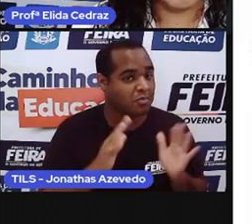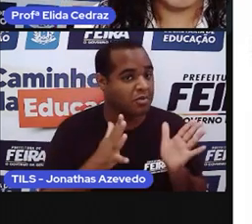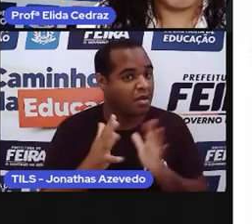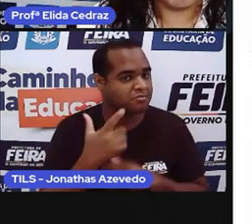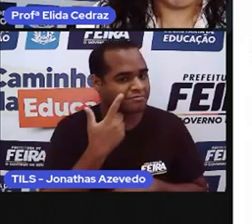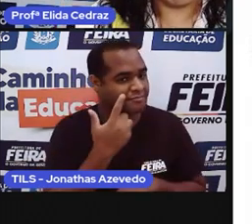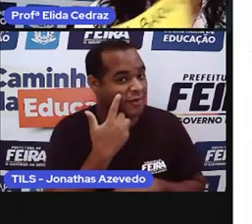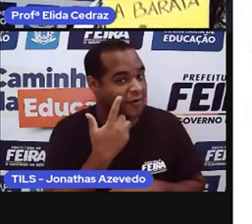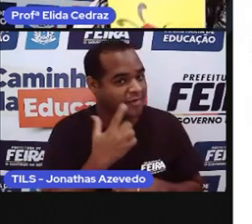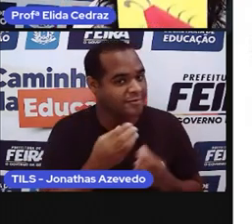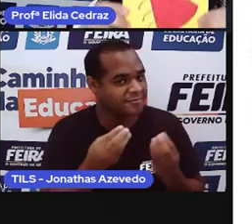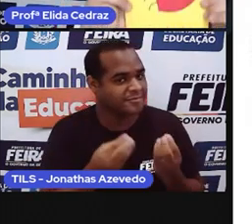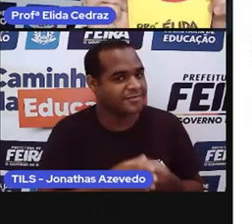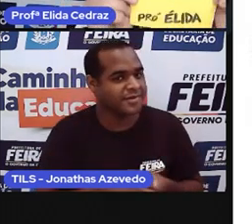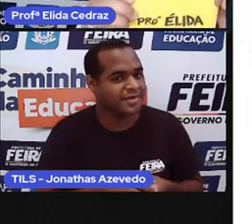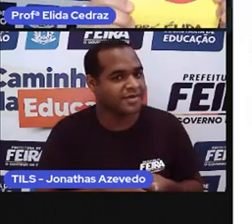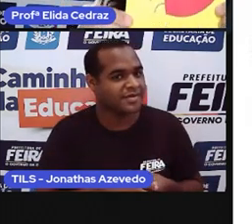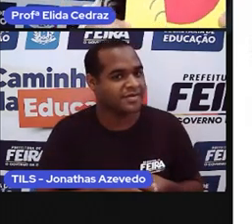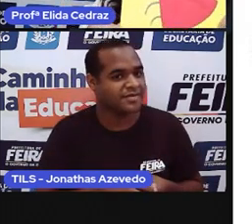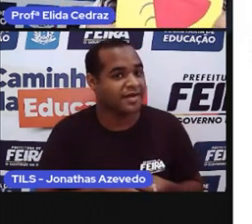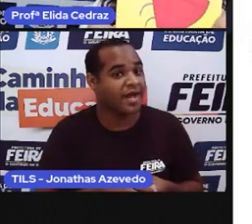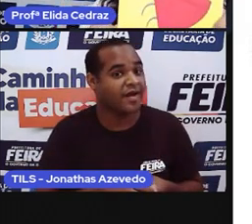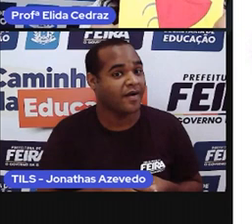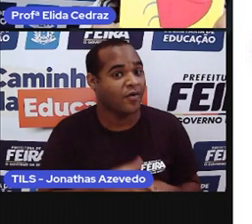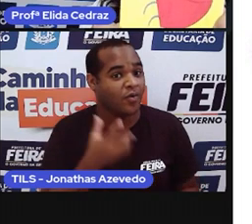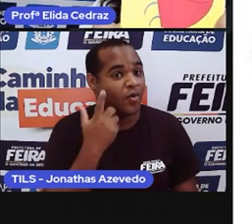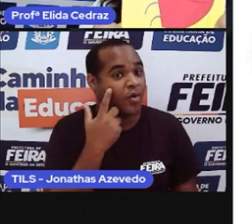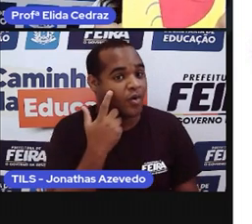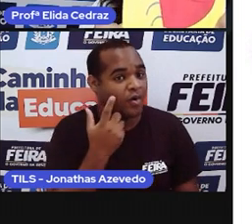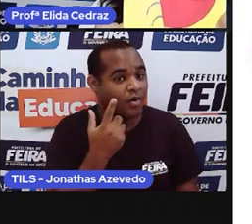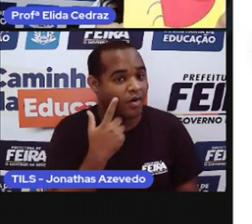ver. Olha só.